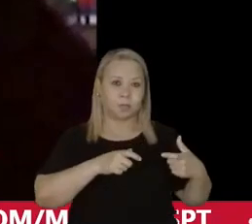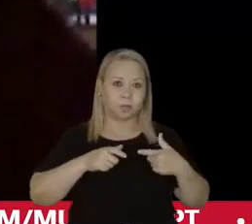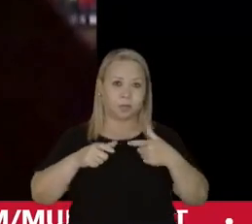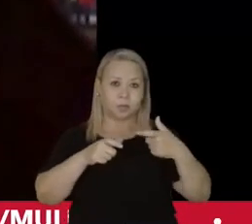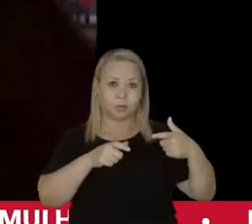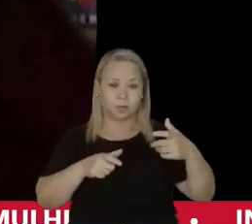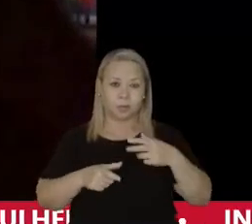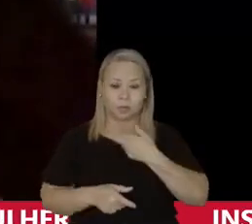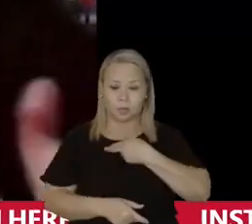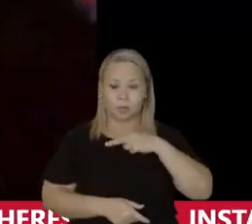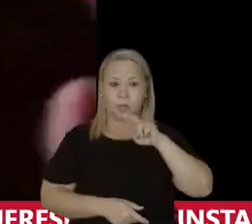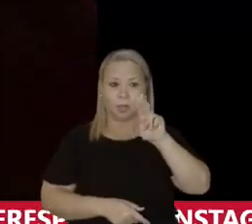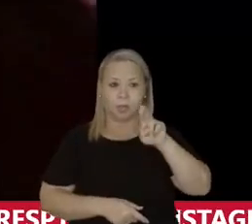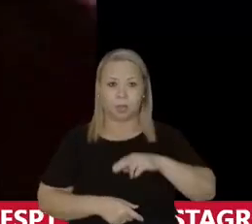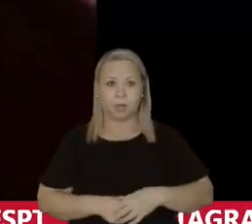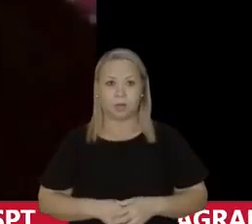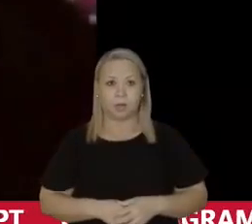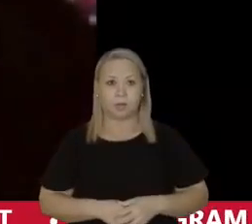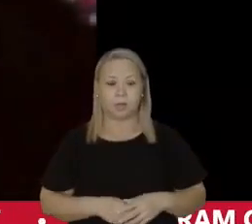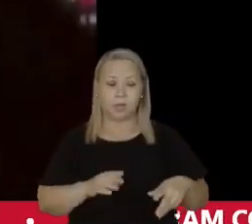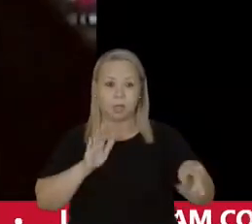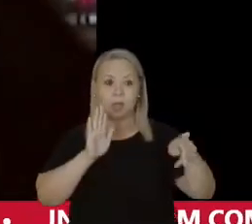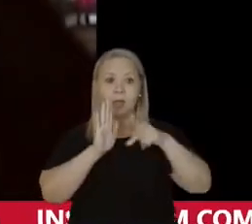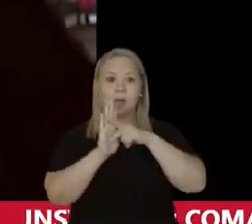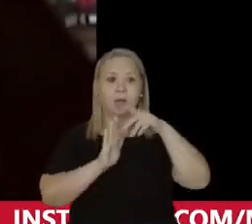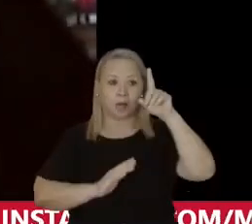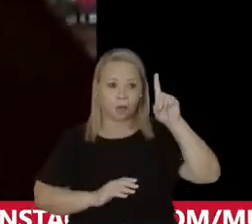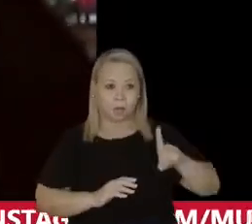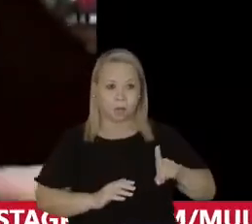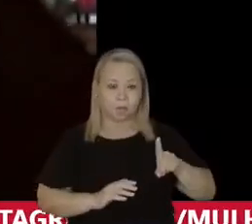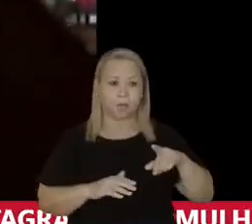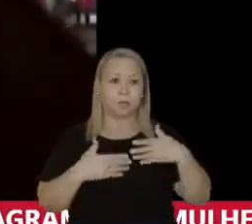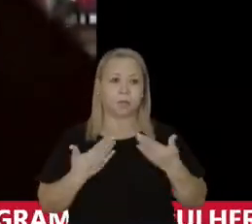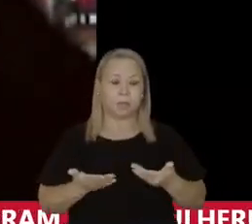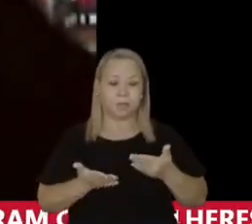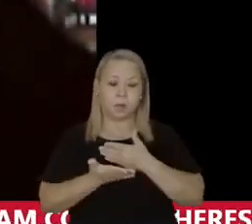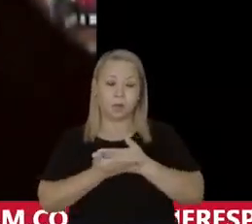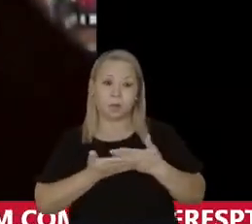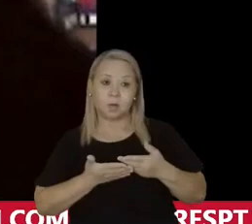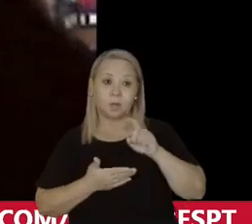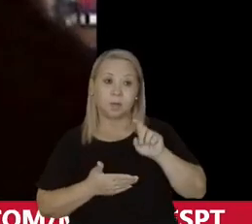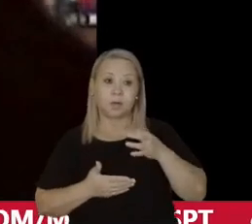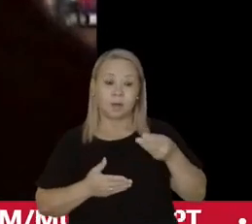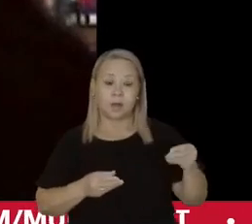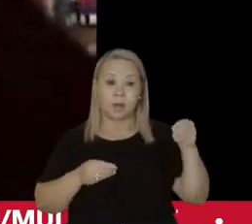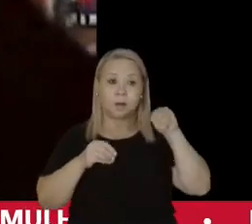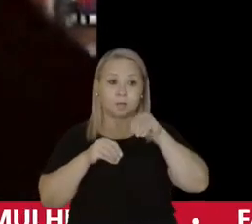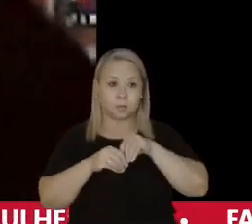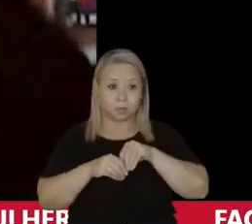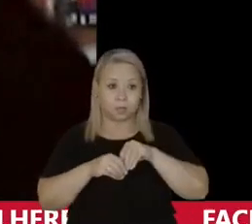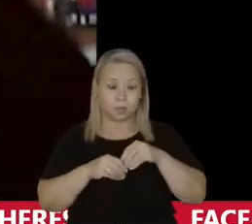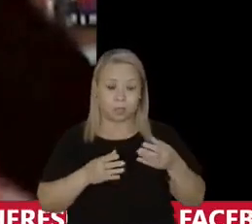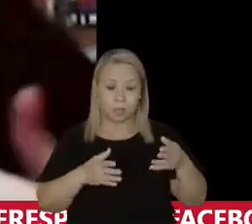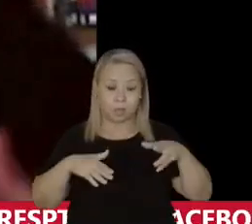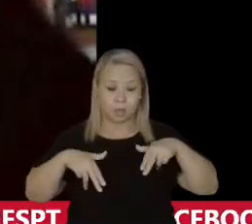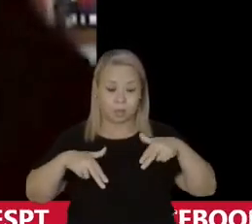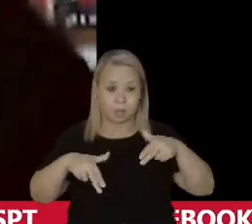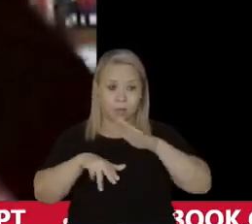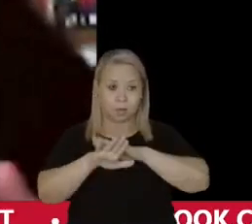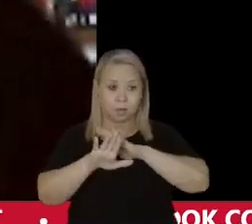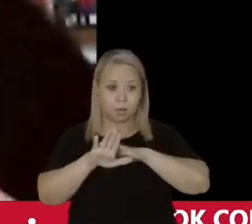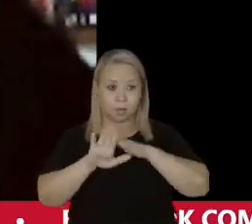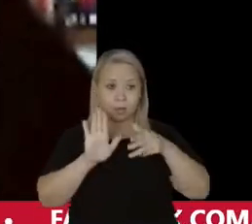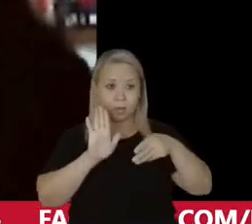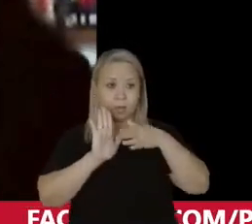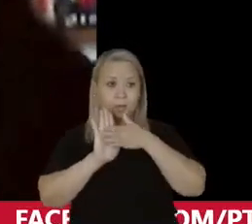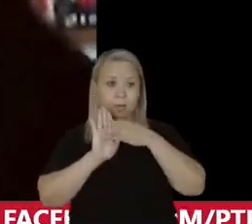mesmo religiosos e da própria direita. Então, se inicialmente era uma incorporação, né, ideologia de gênero com uma